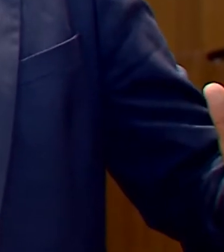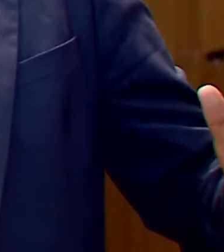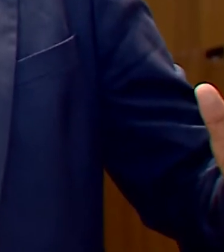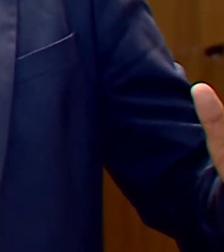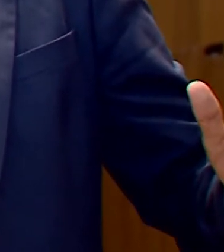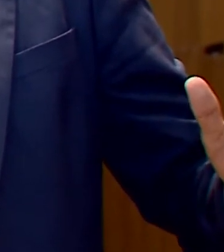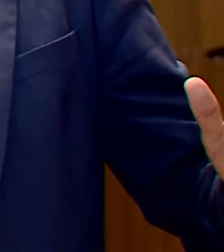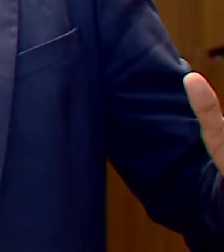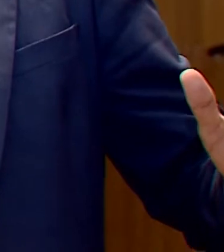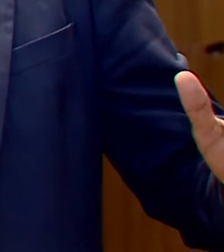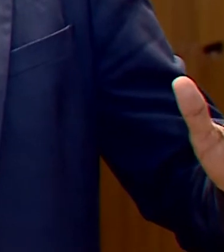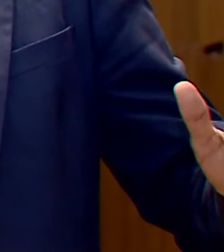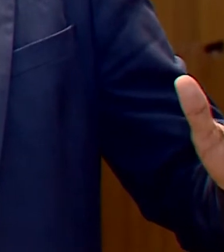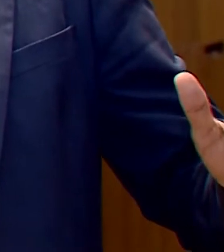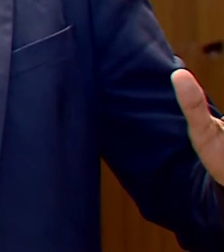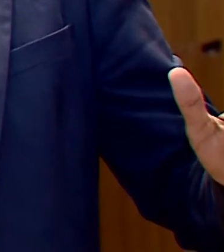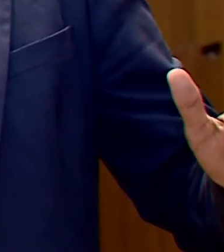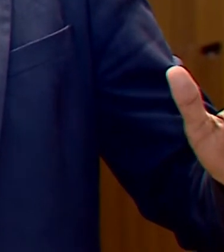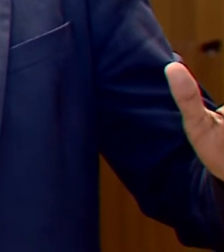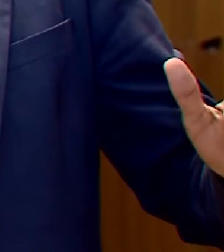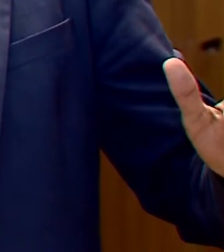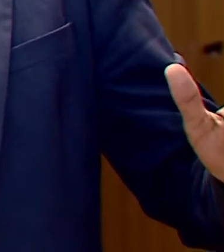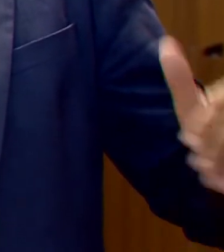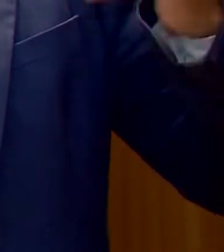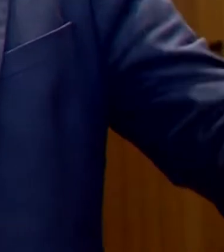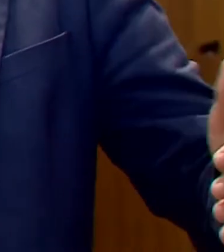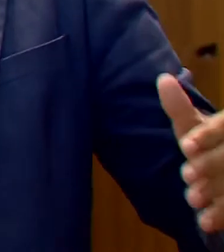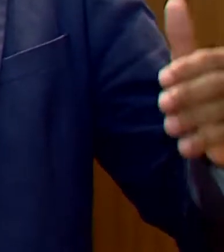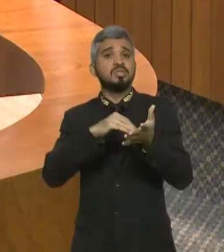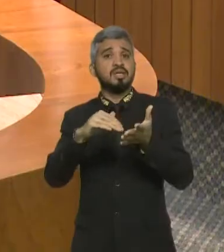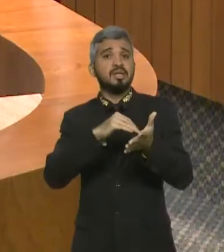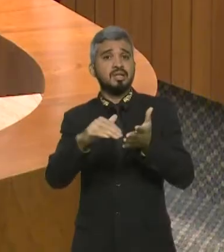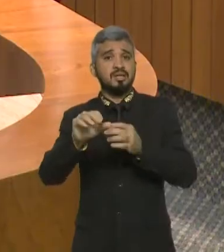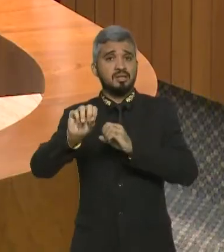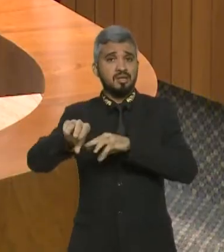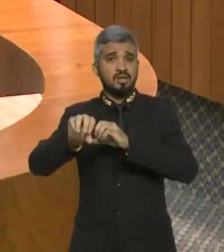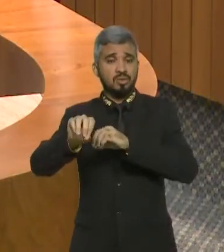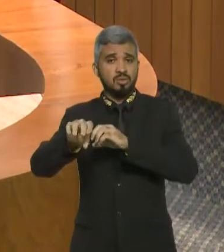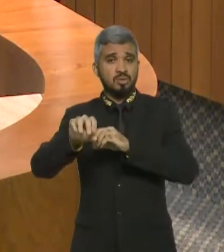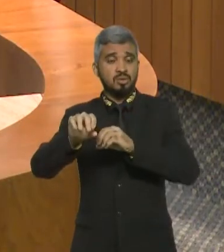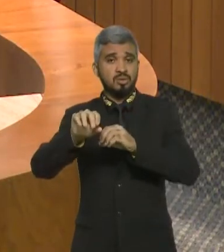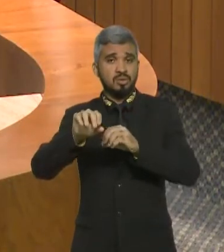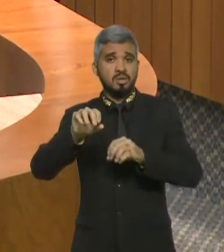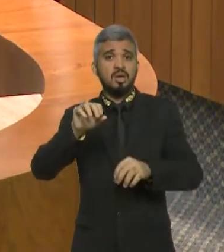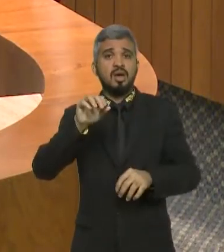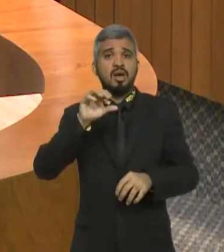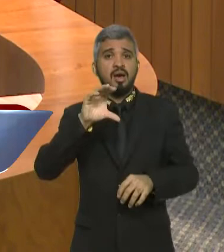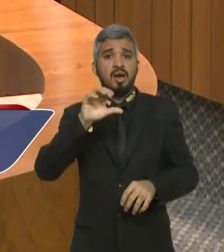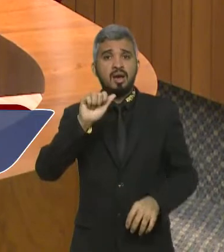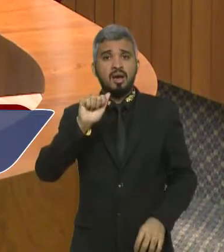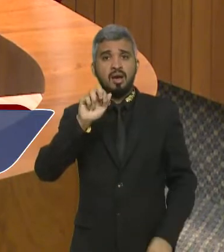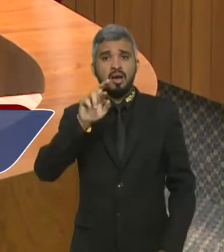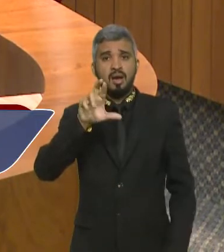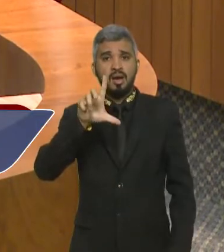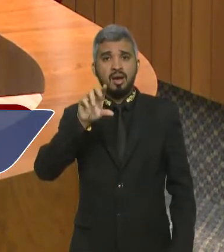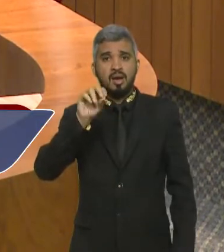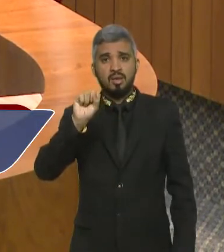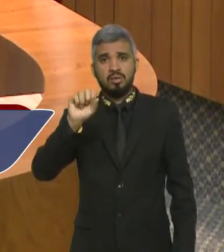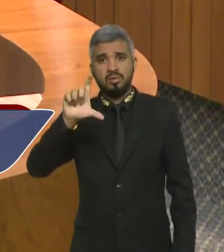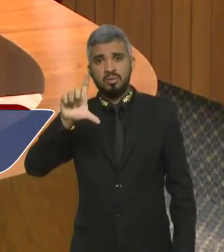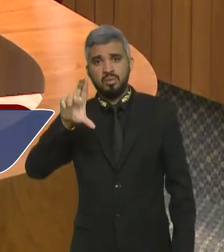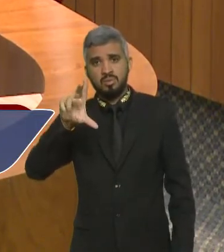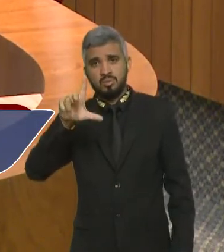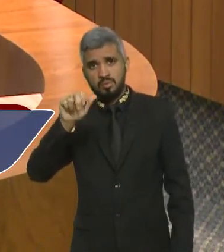Maranhão esclarecimentos sobre investimentos no setor de saúde. Compra superfaturada,